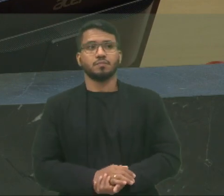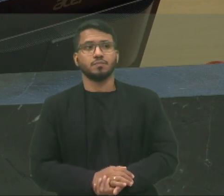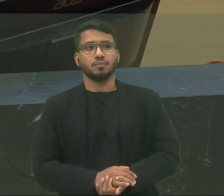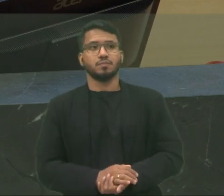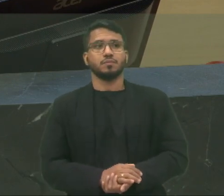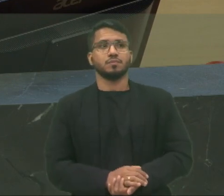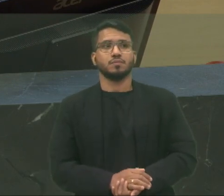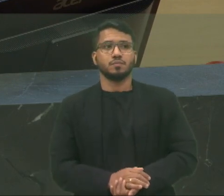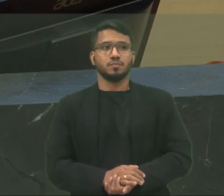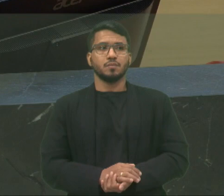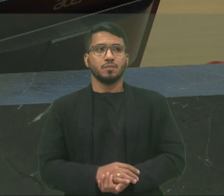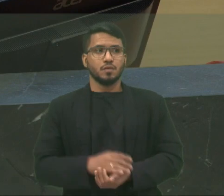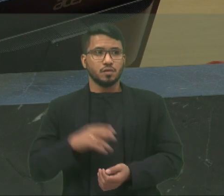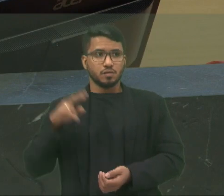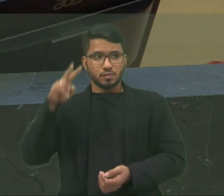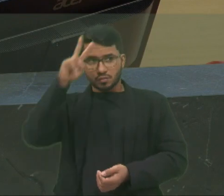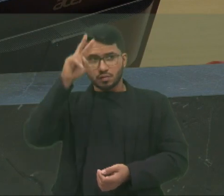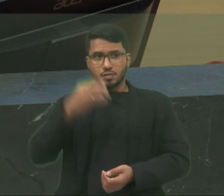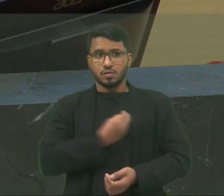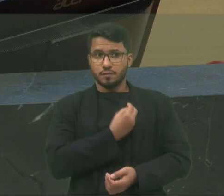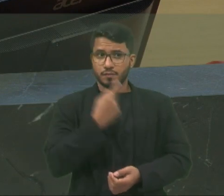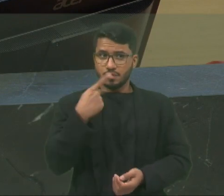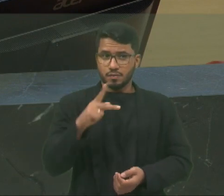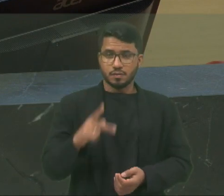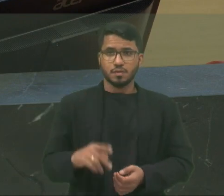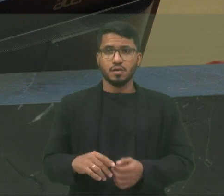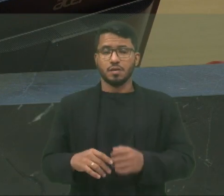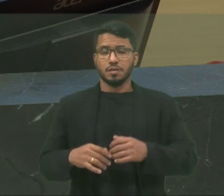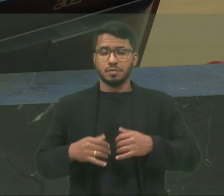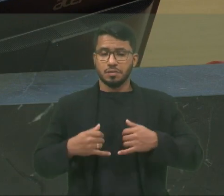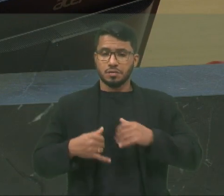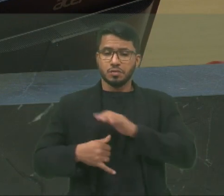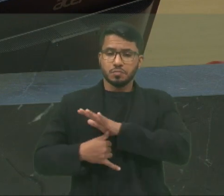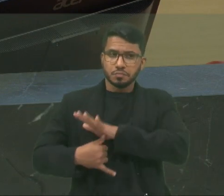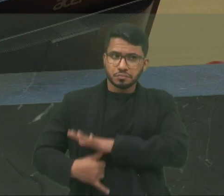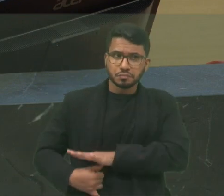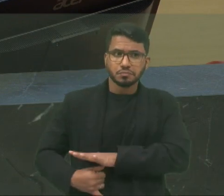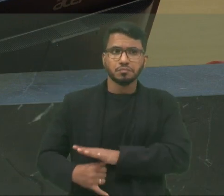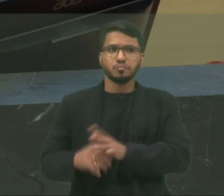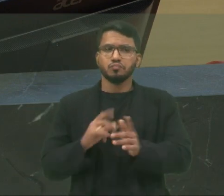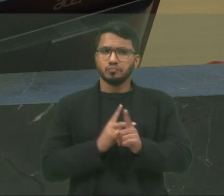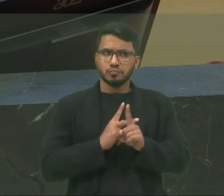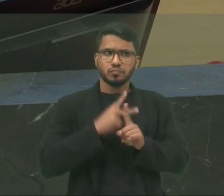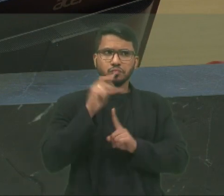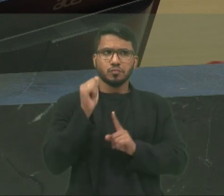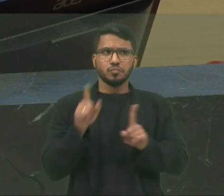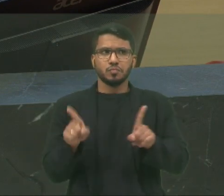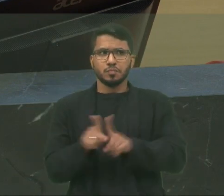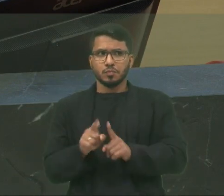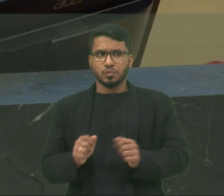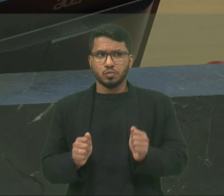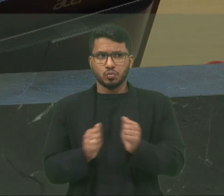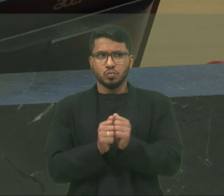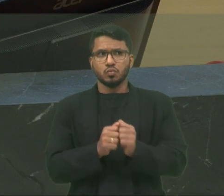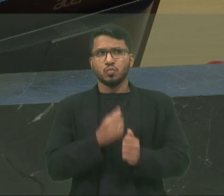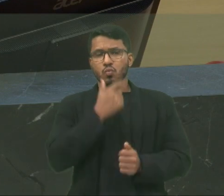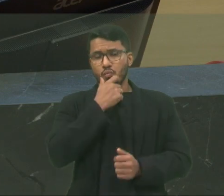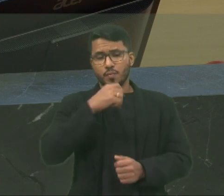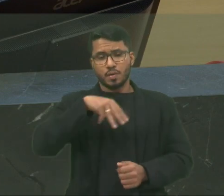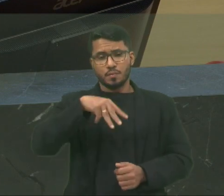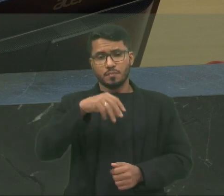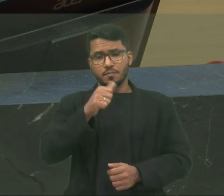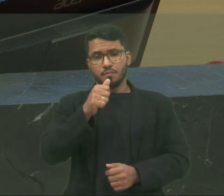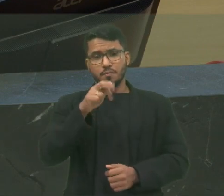a sua trajetória de vida, de humildade, de vitórias, da mesma forma que ao lado do senhor Mário Lúcio vem